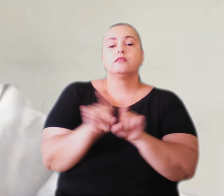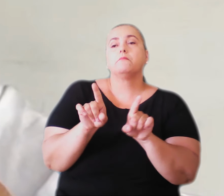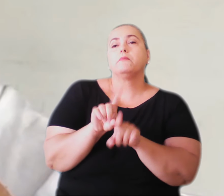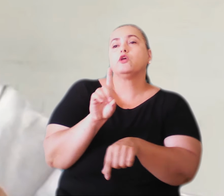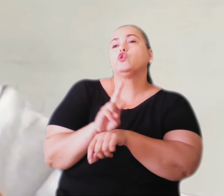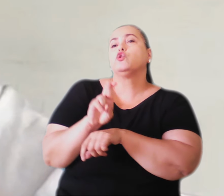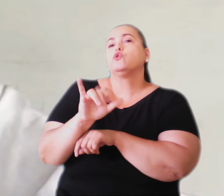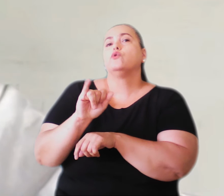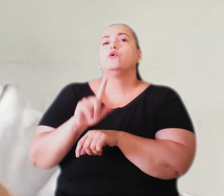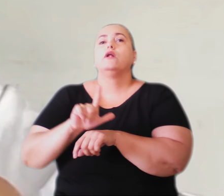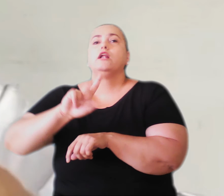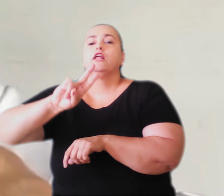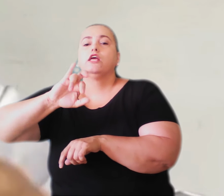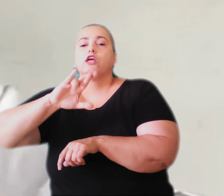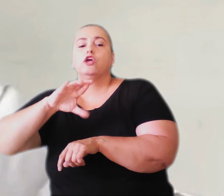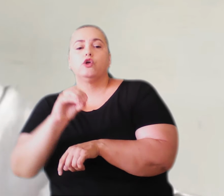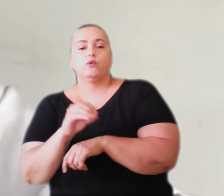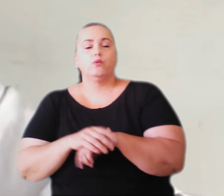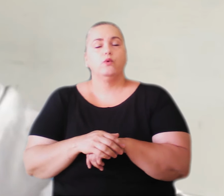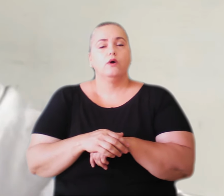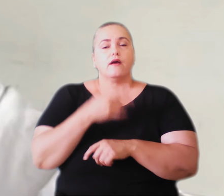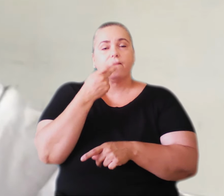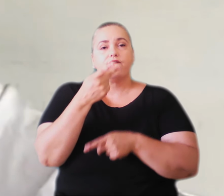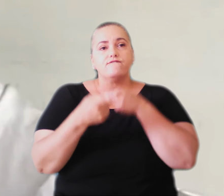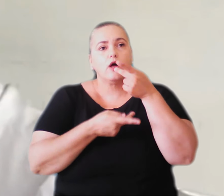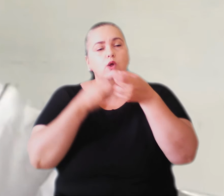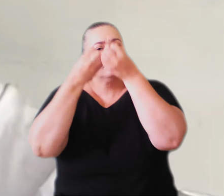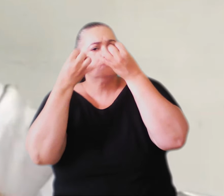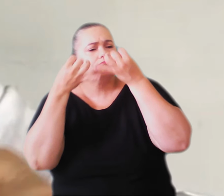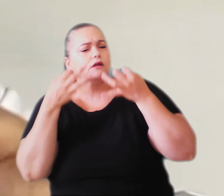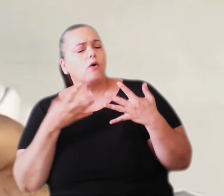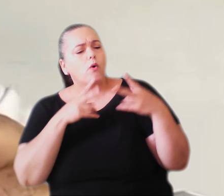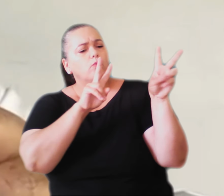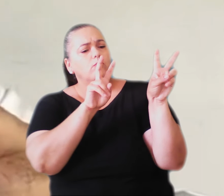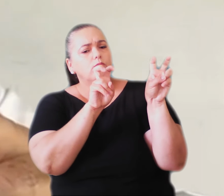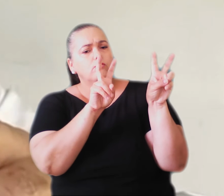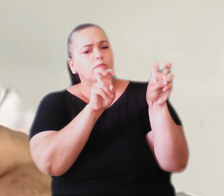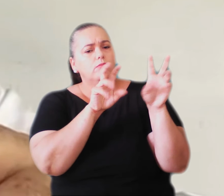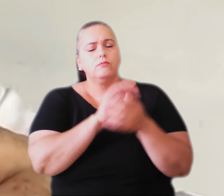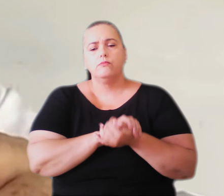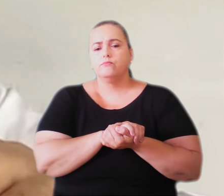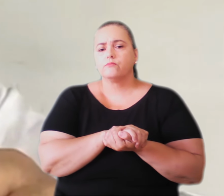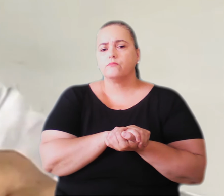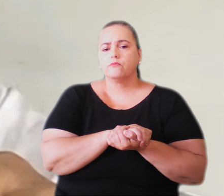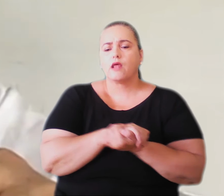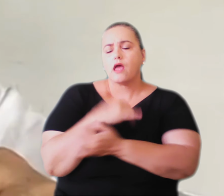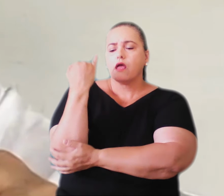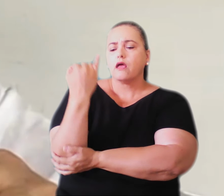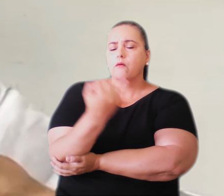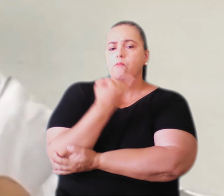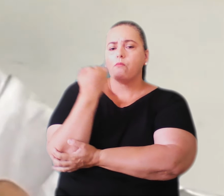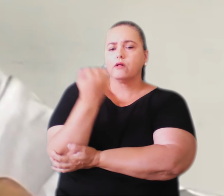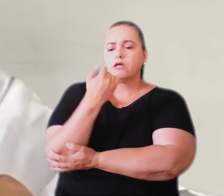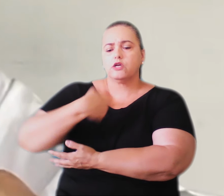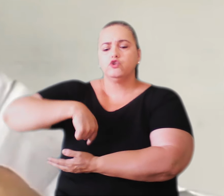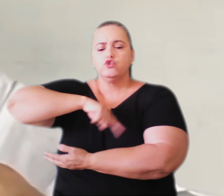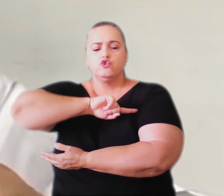Save, de saudosa memória, que nos falou sobre a importância de nós